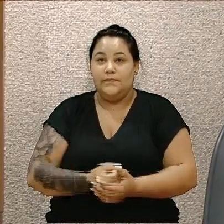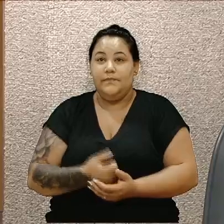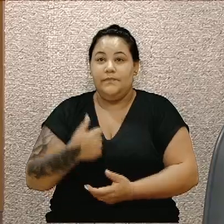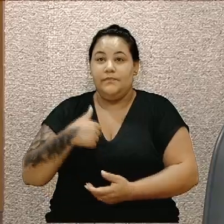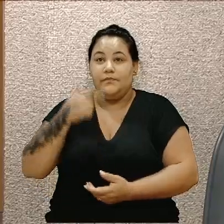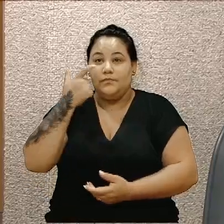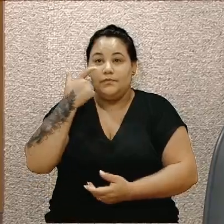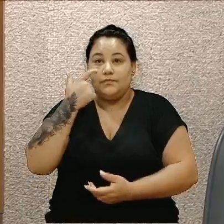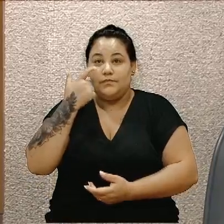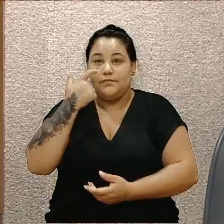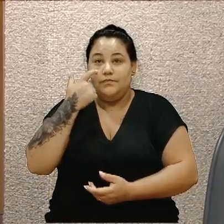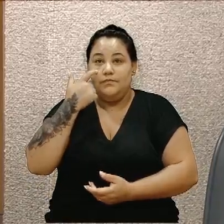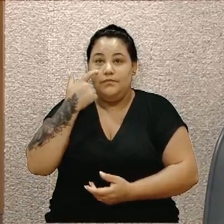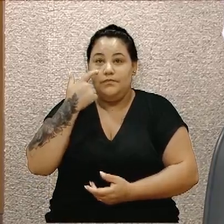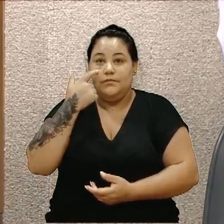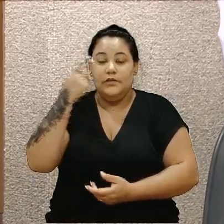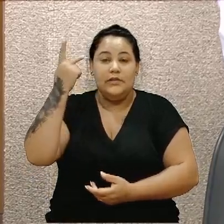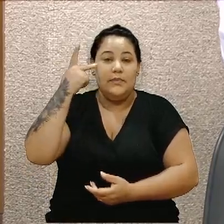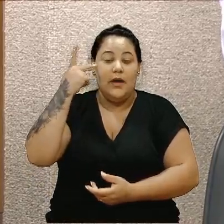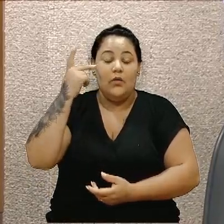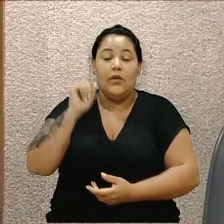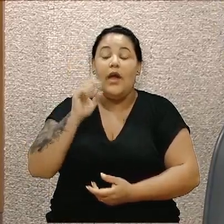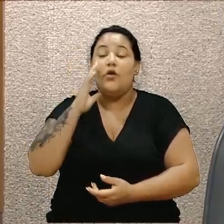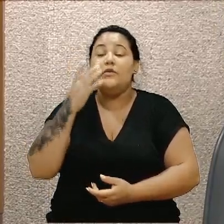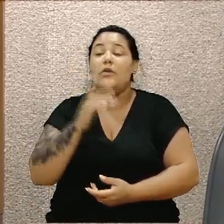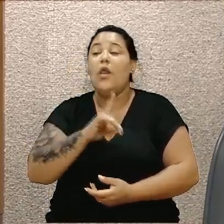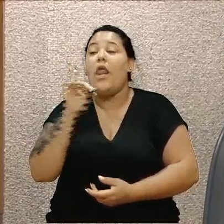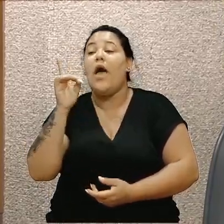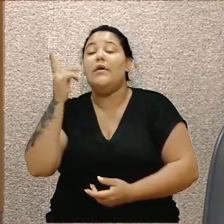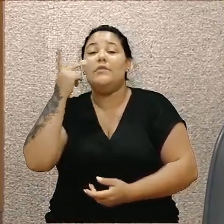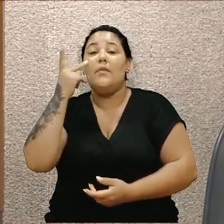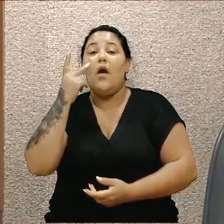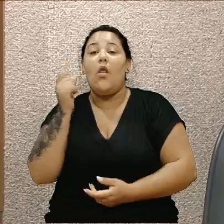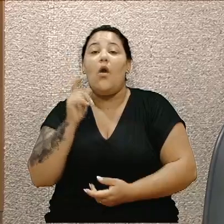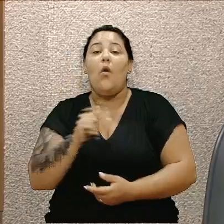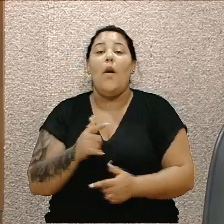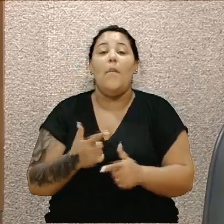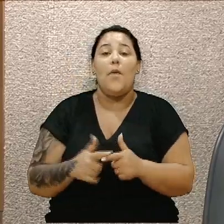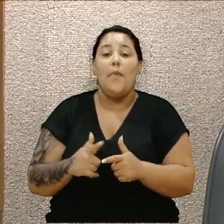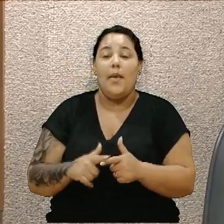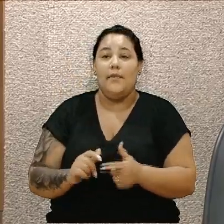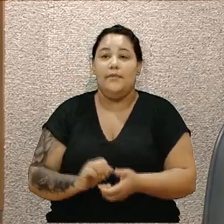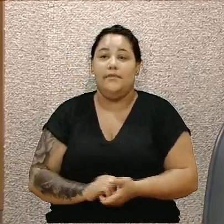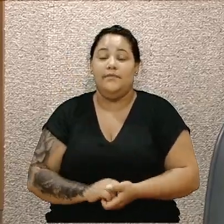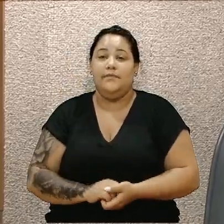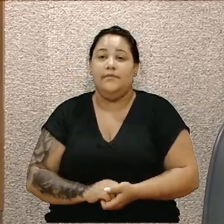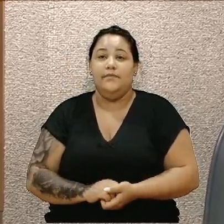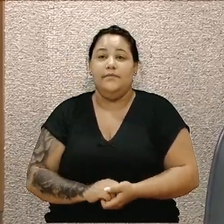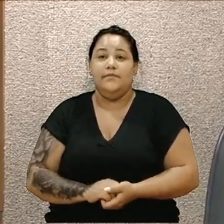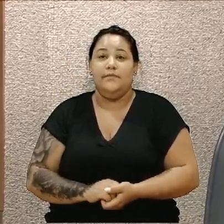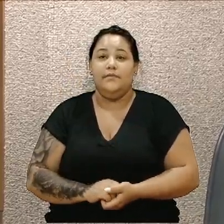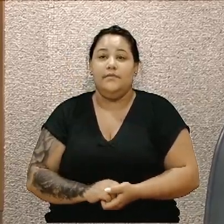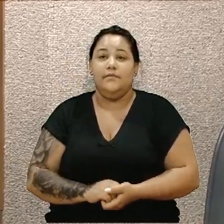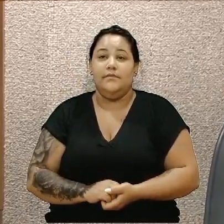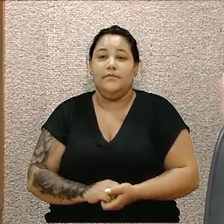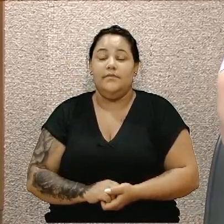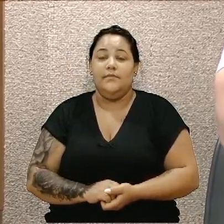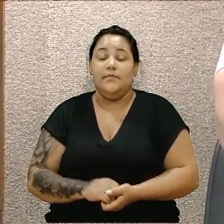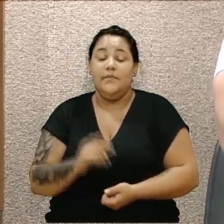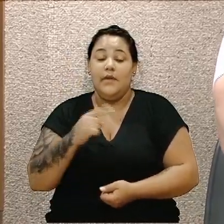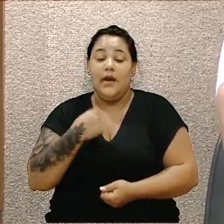São Paulo. O que aconteceu em São Paulo? Quais são os problemas que deu em São Paulo? Tá? Porque para que a gente